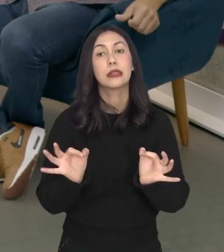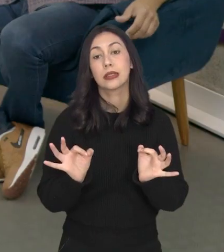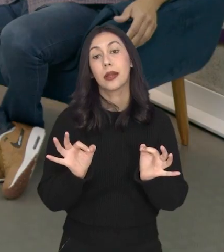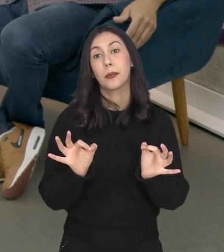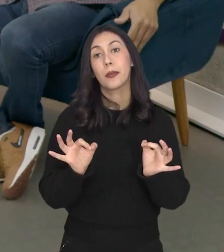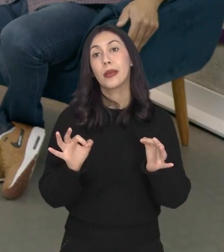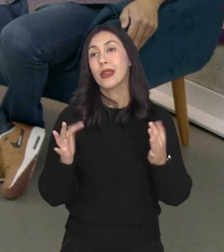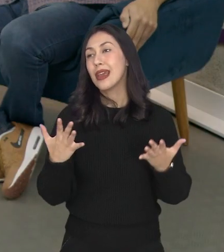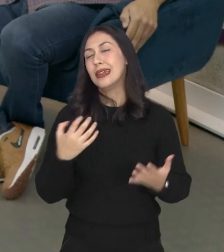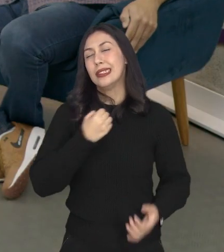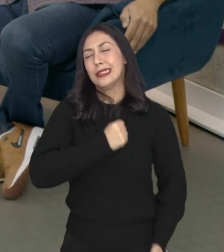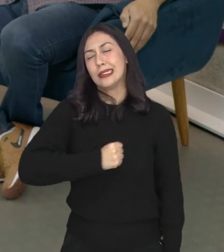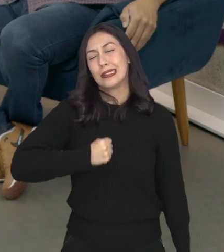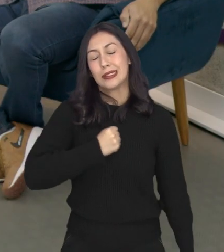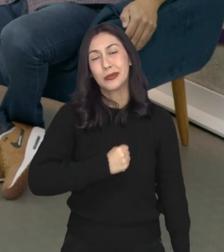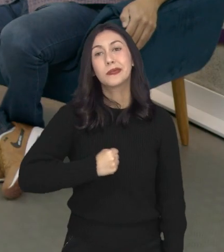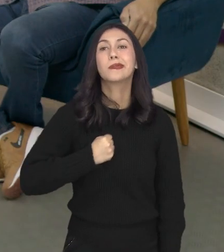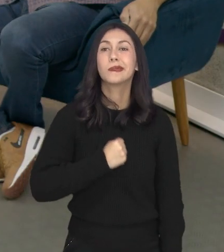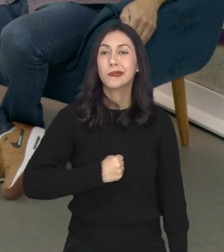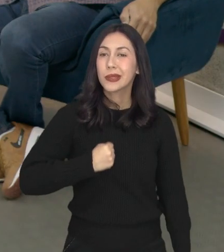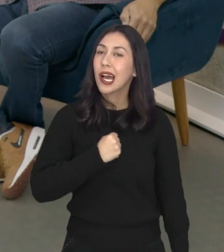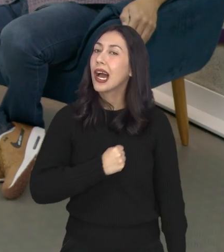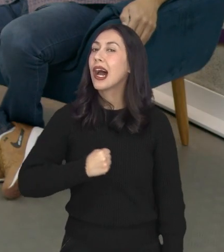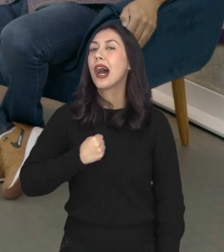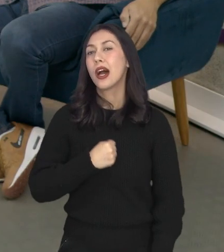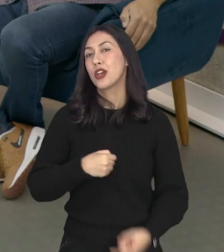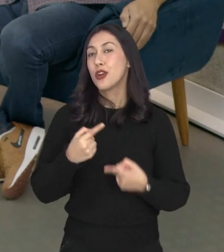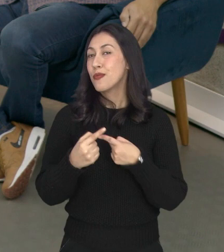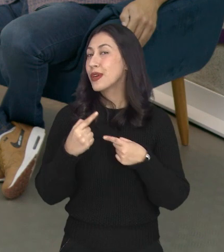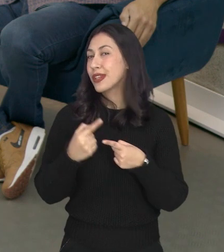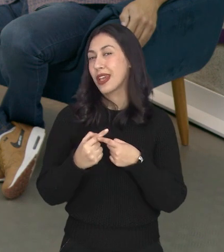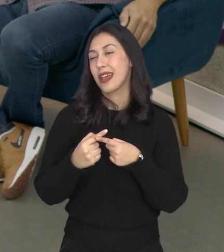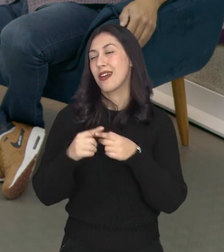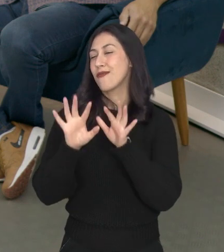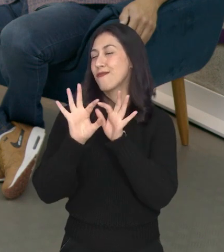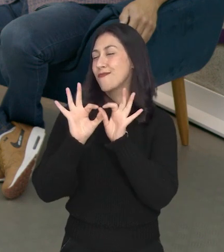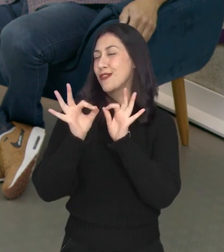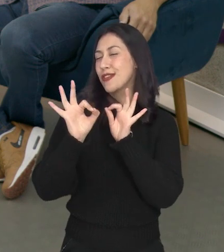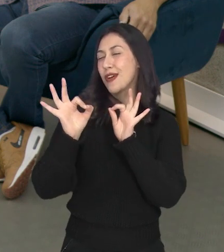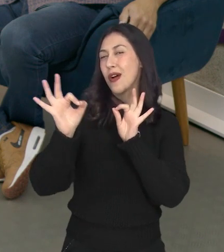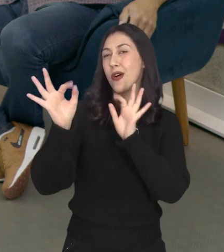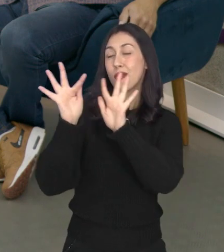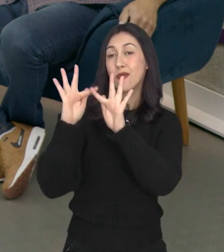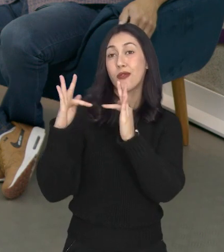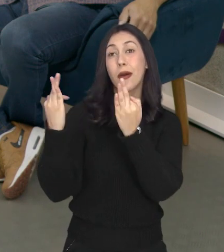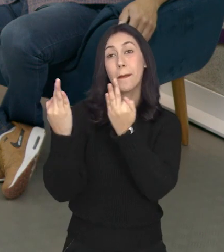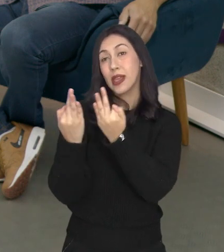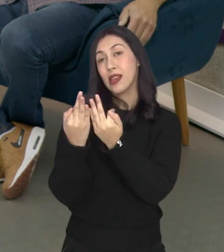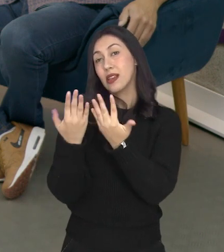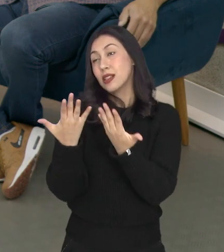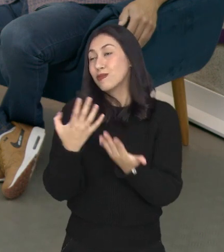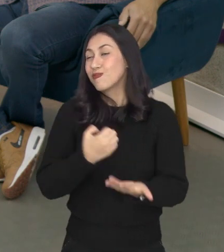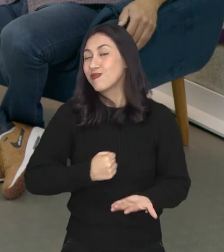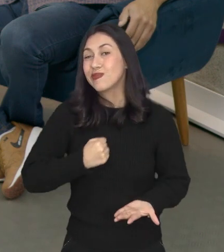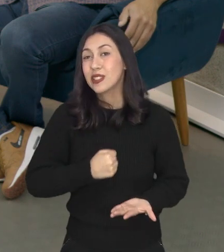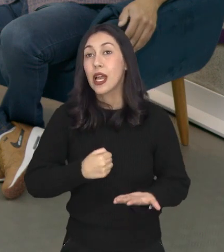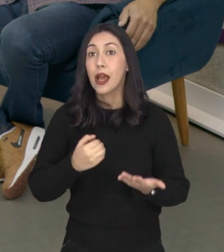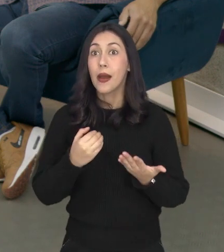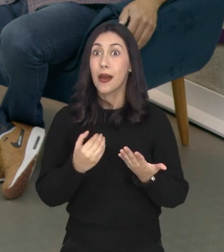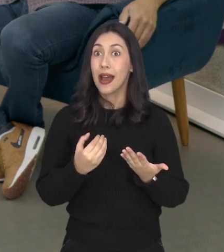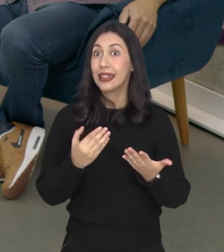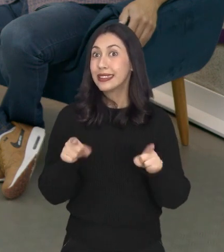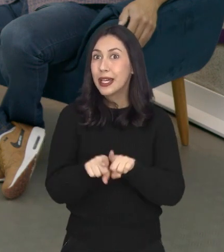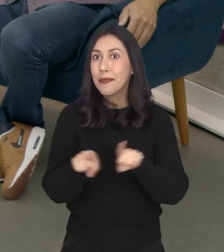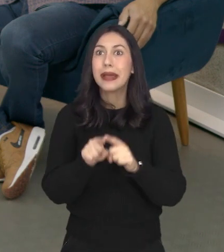certeza. Geralmente em torno da saudade, né, o pessoal fica muito tempo longe de casa, então eles sentem